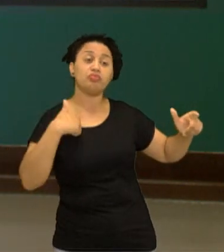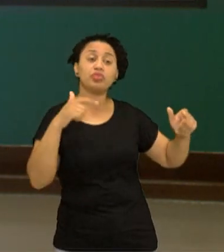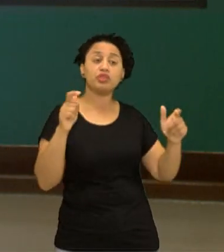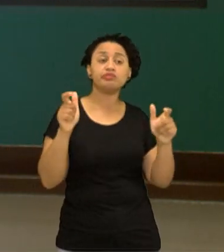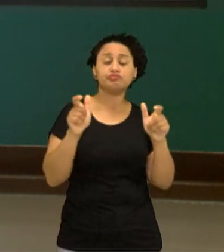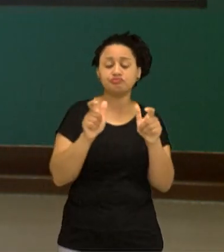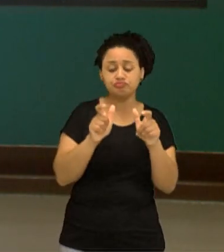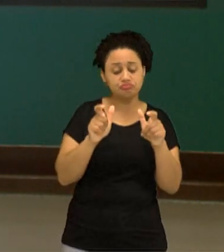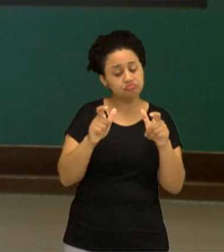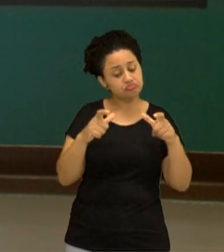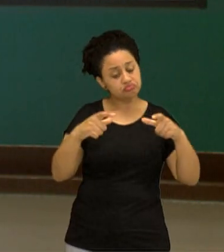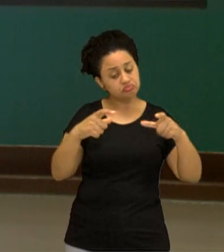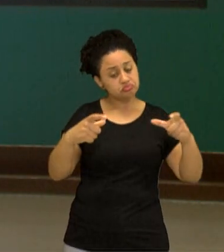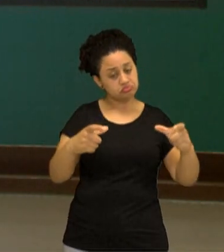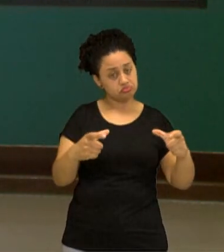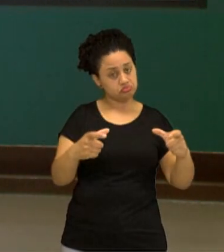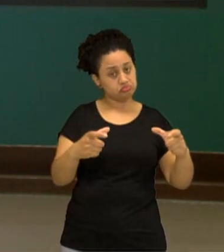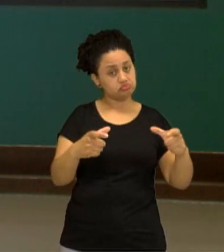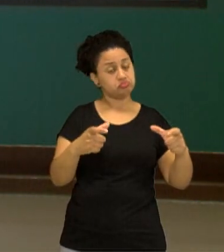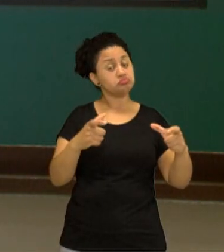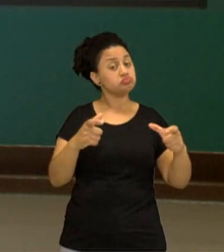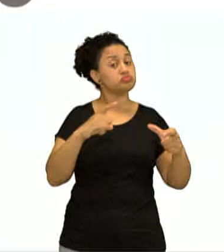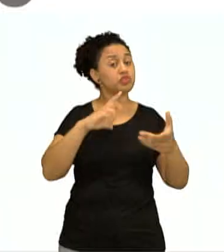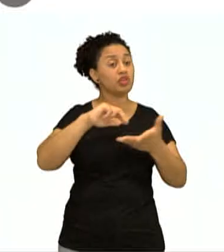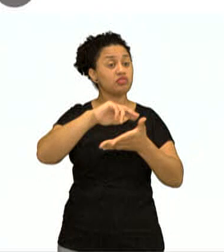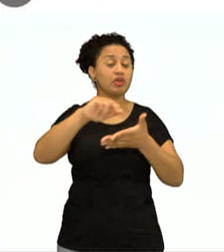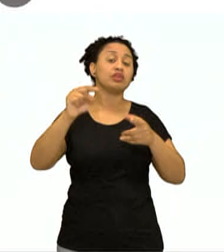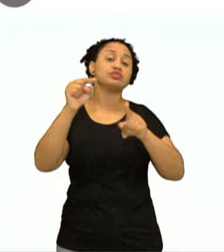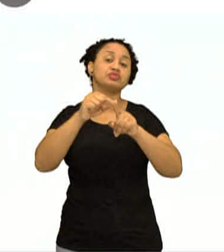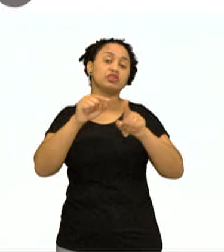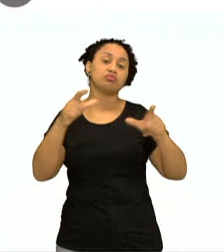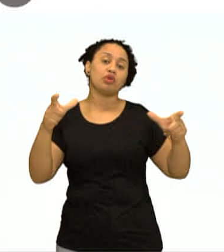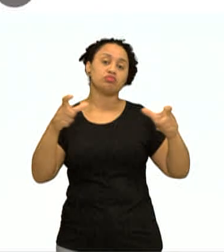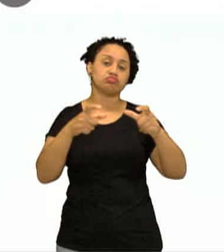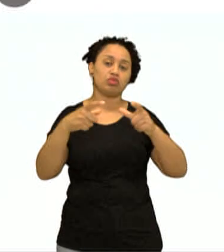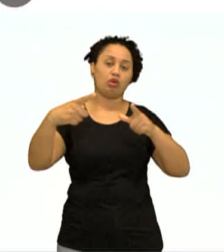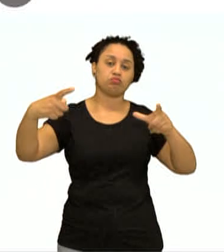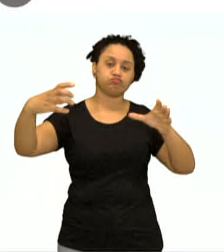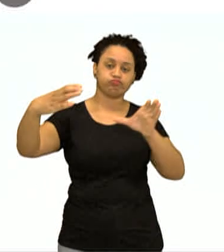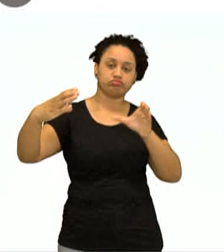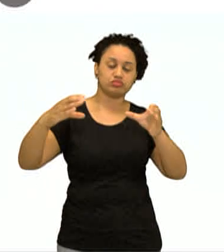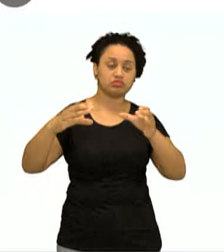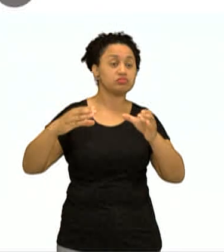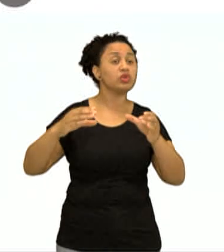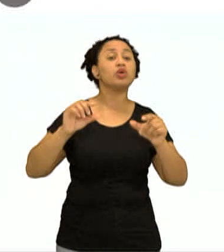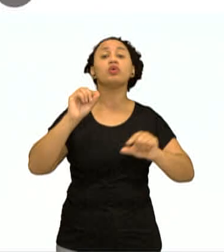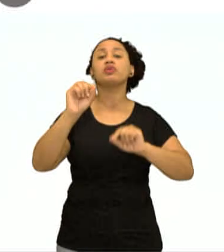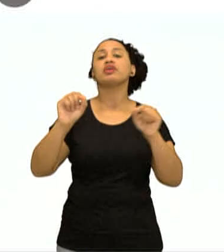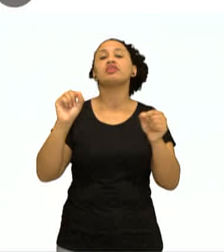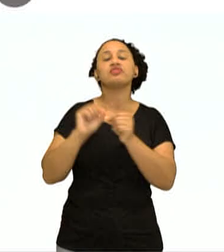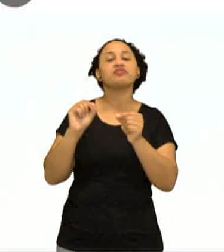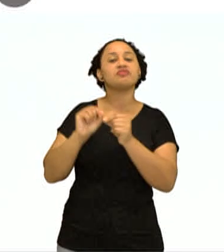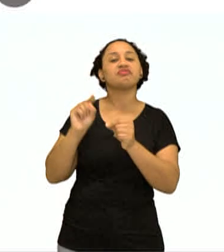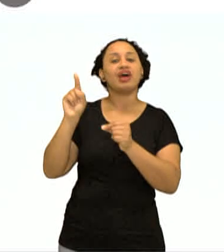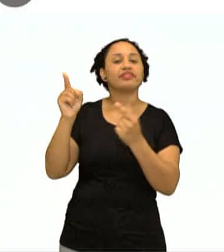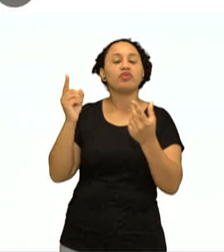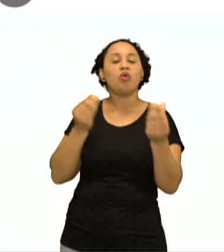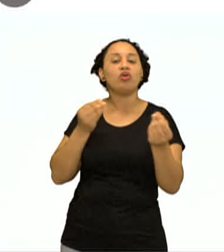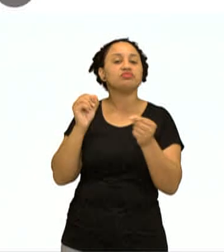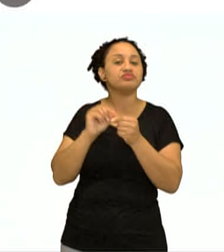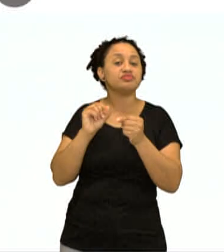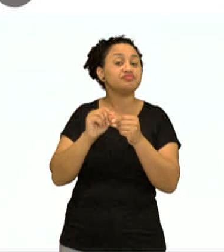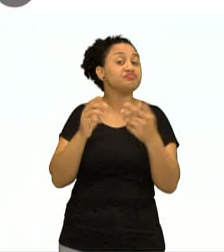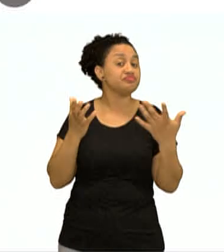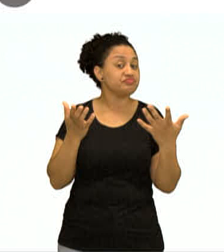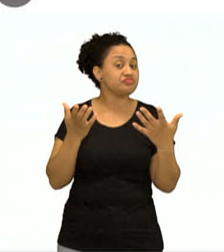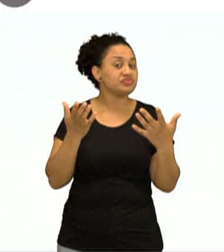tem uma cesta retangular. Então nós temos vários objetos. Do que será que são feitas essas cestas?